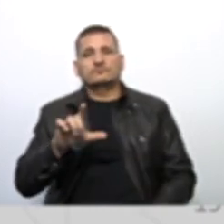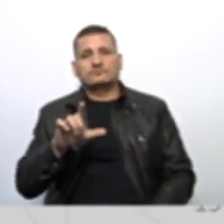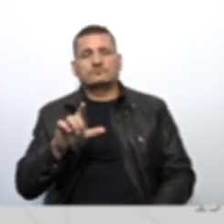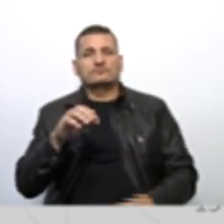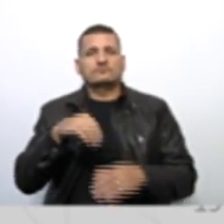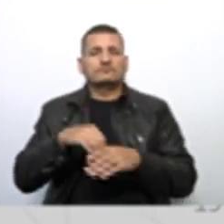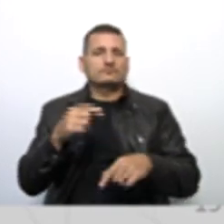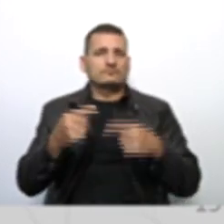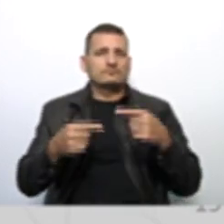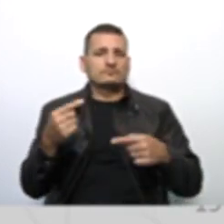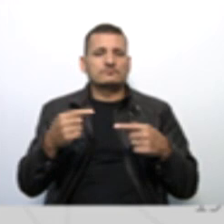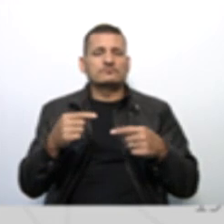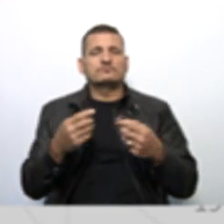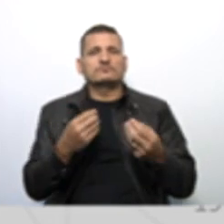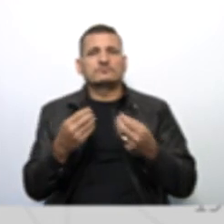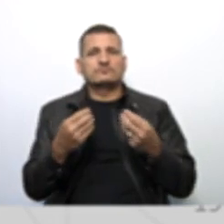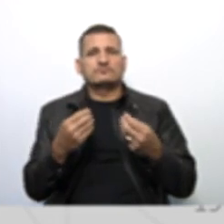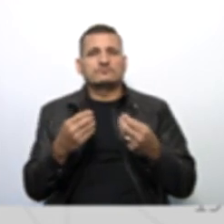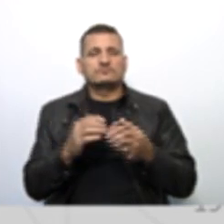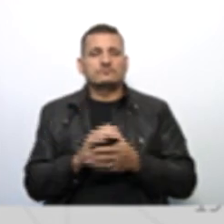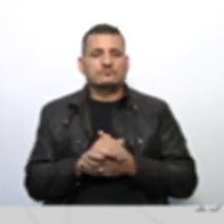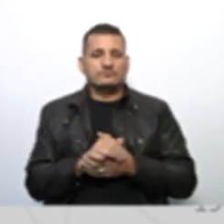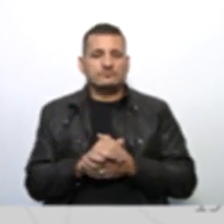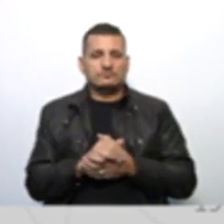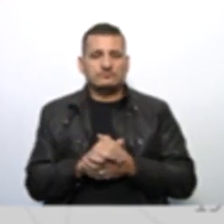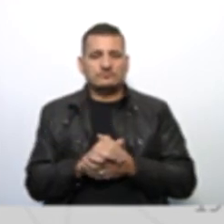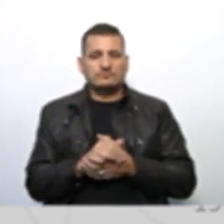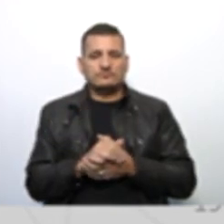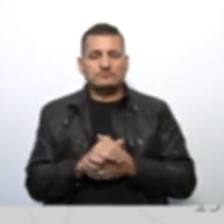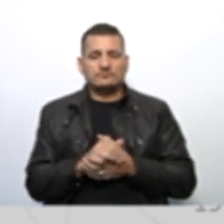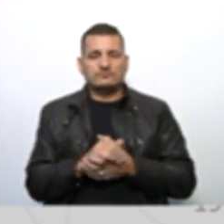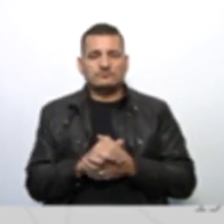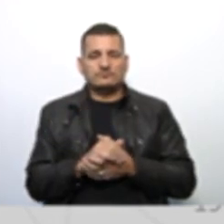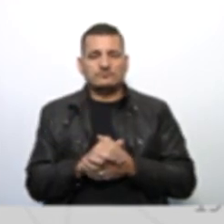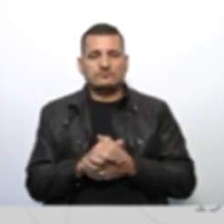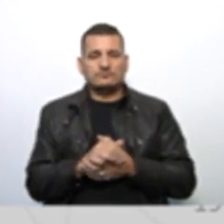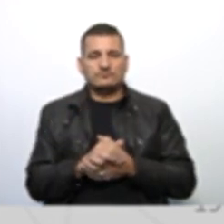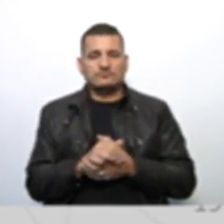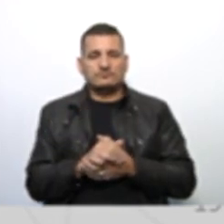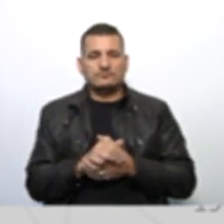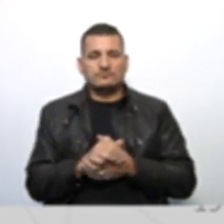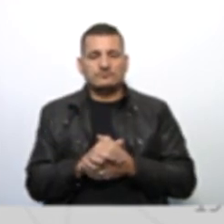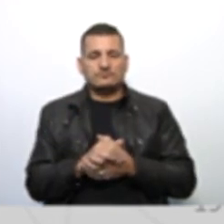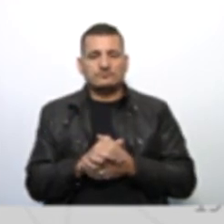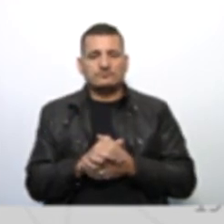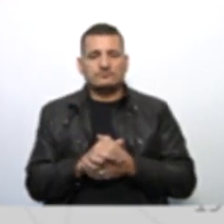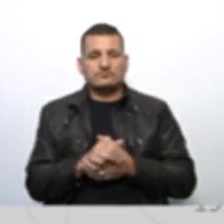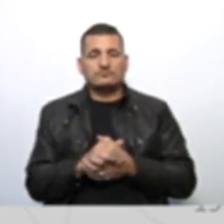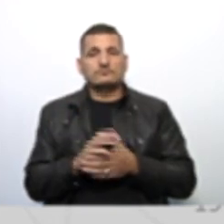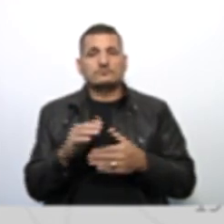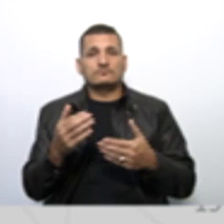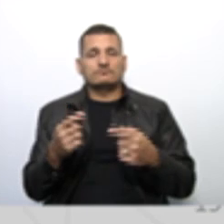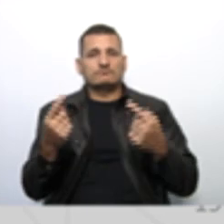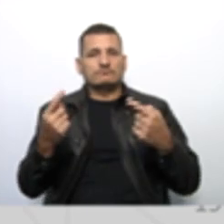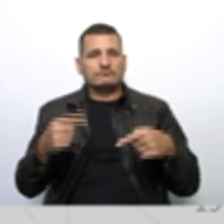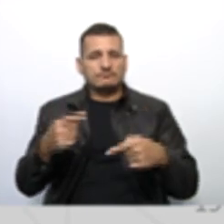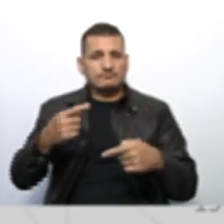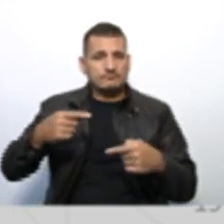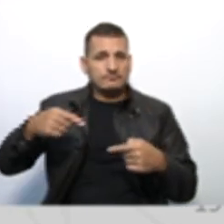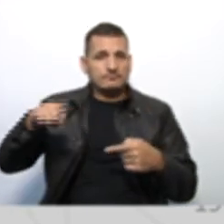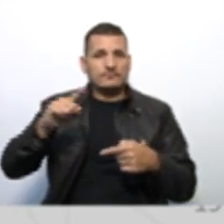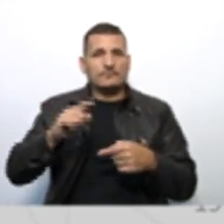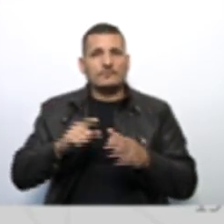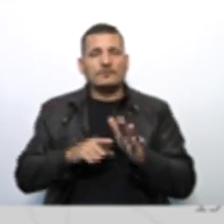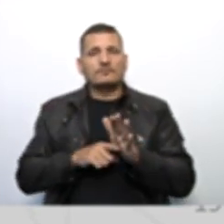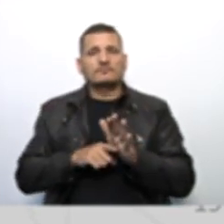também. Não é isso, professor? Isso aí, então, pessoal. Nós temos aí, passamos um desafio para vocês, para